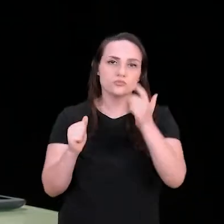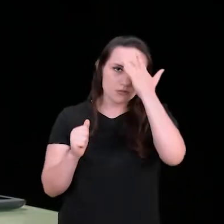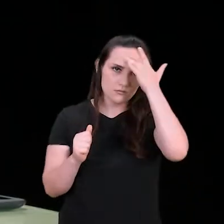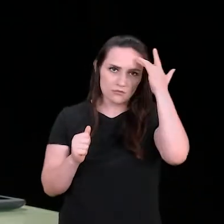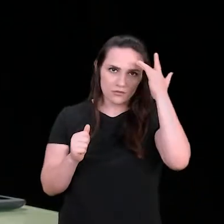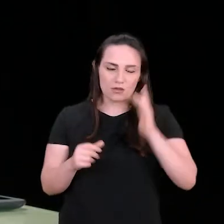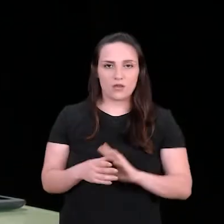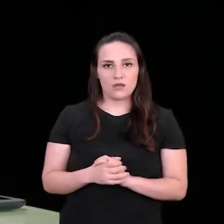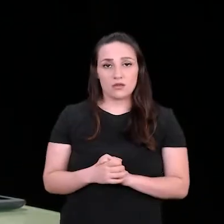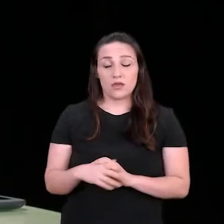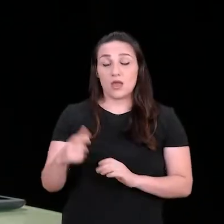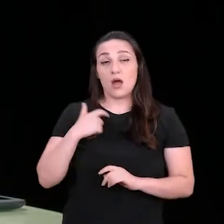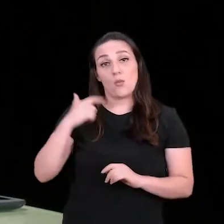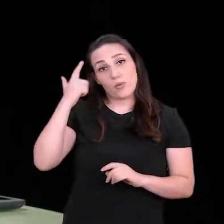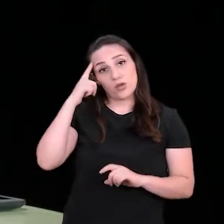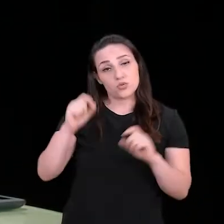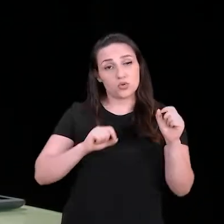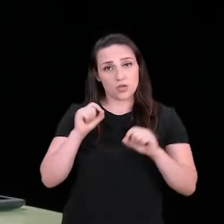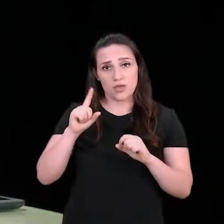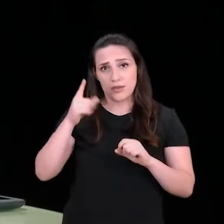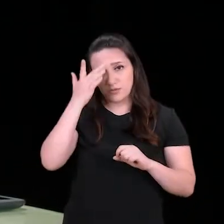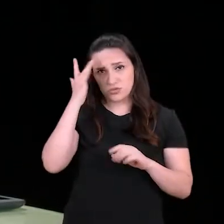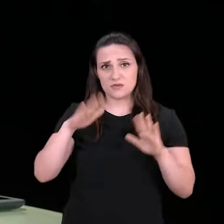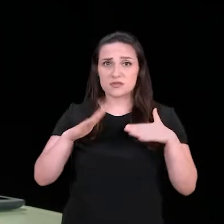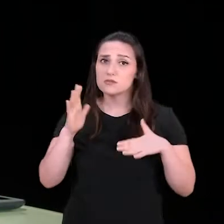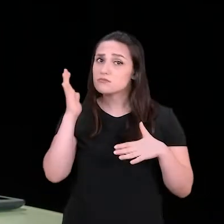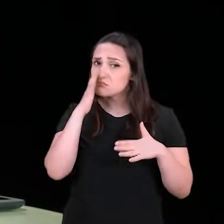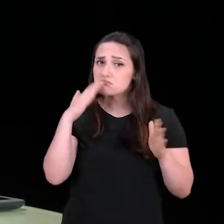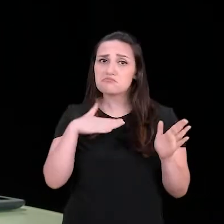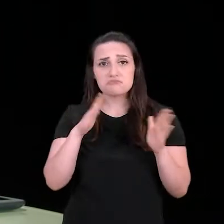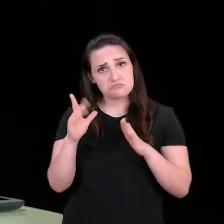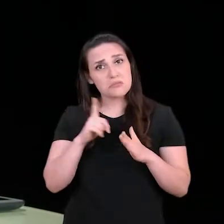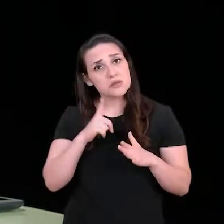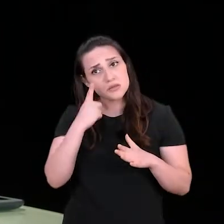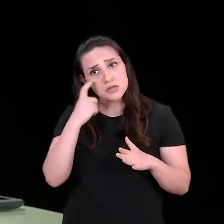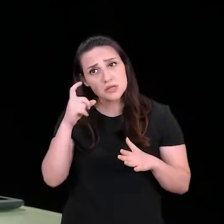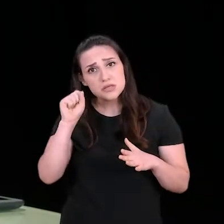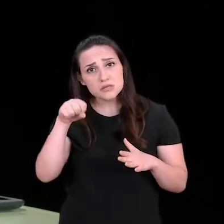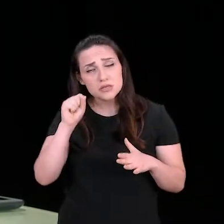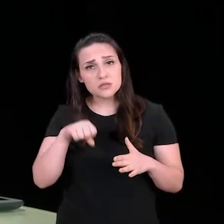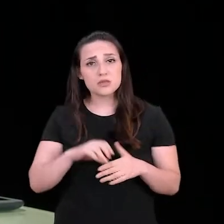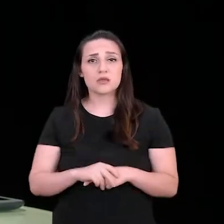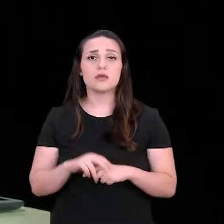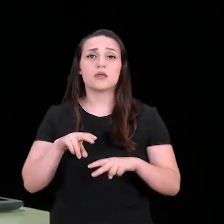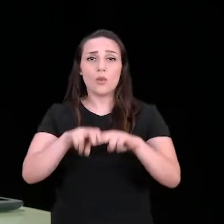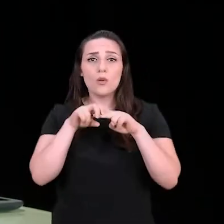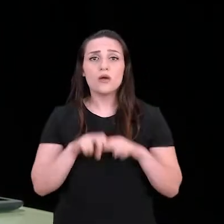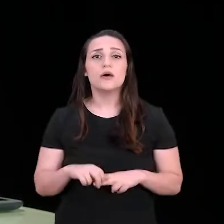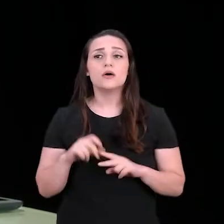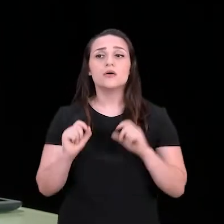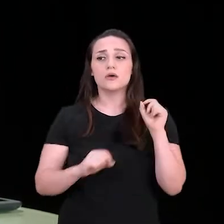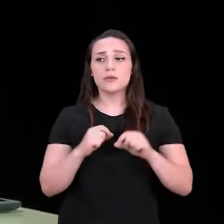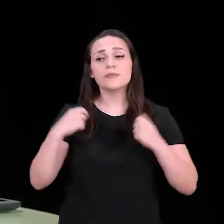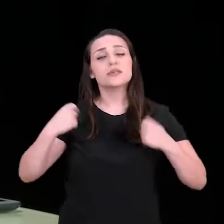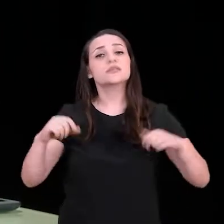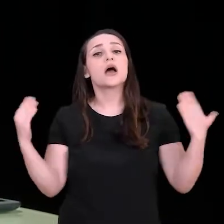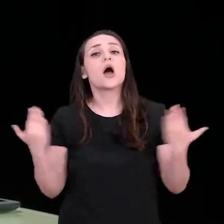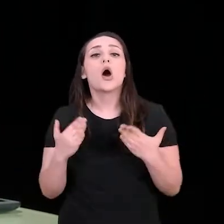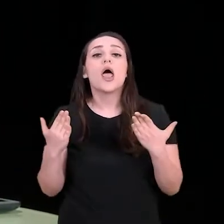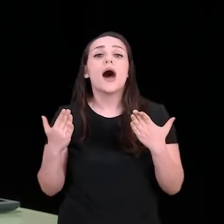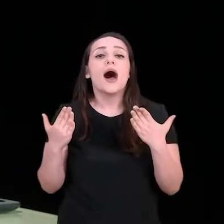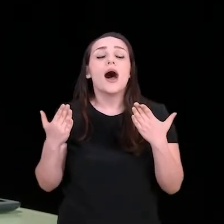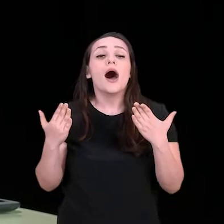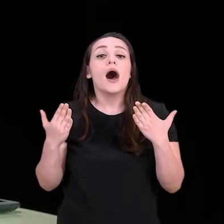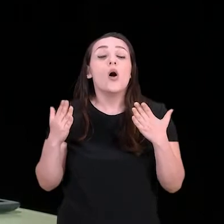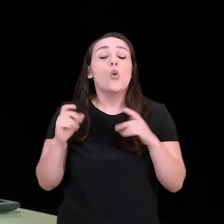telespectador que, na minha avaliação, está lá assistindo, está lá interessado nisso, né? E está precisando de um pouco de